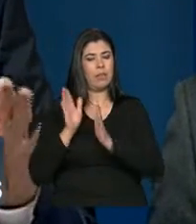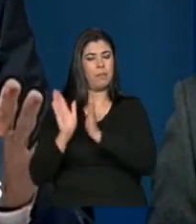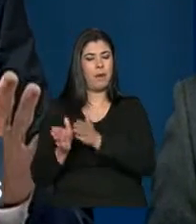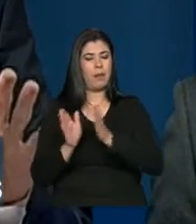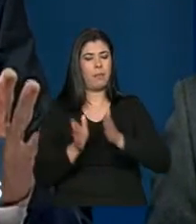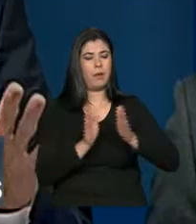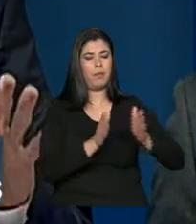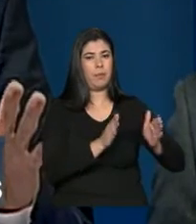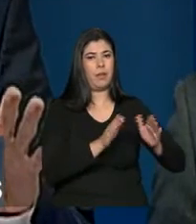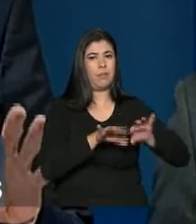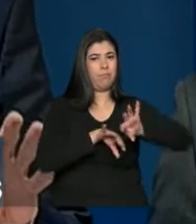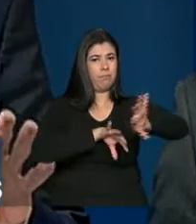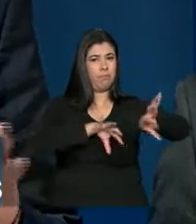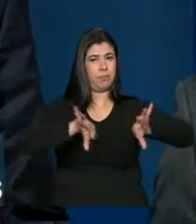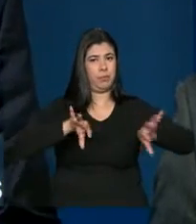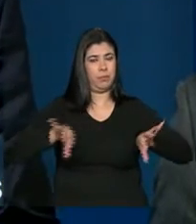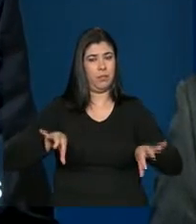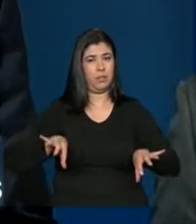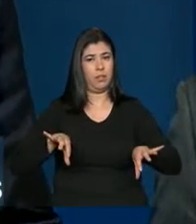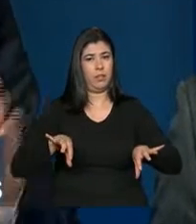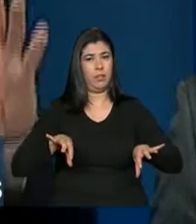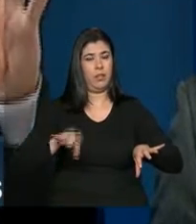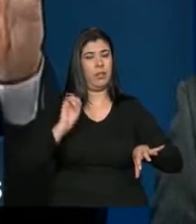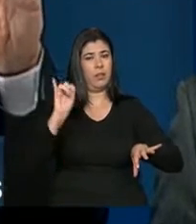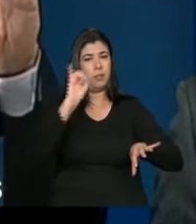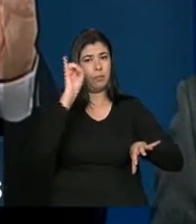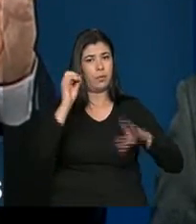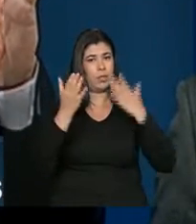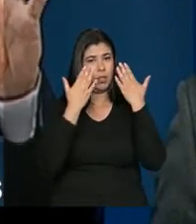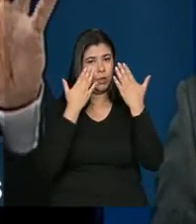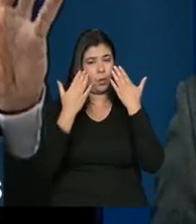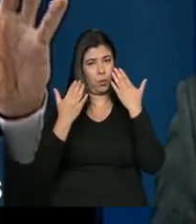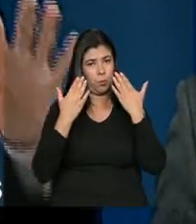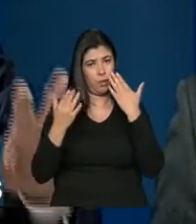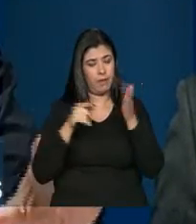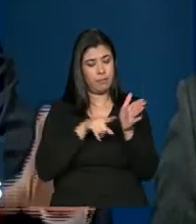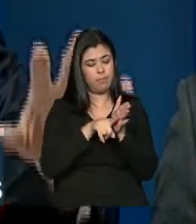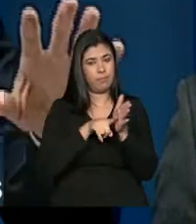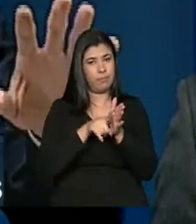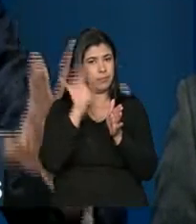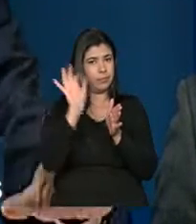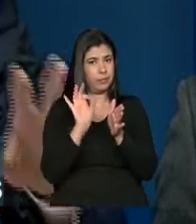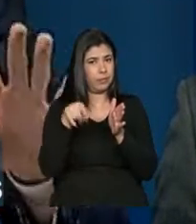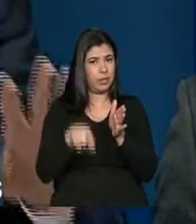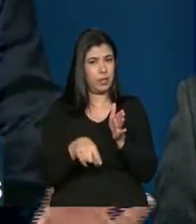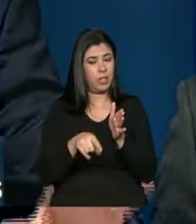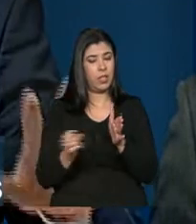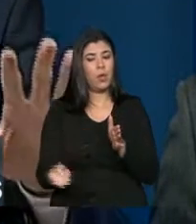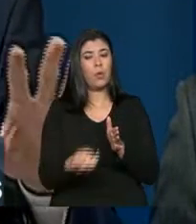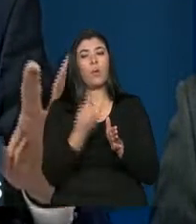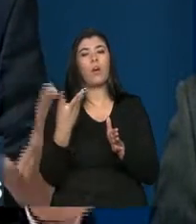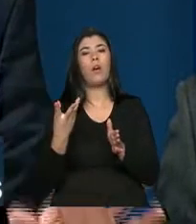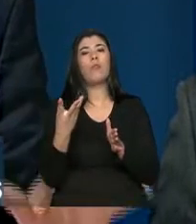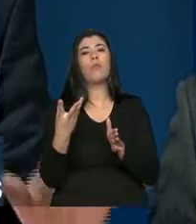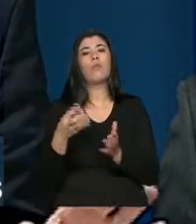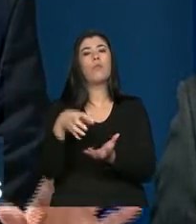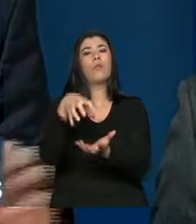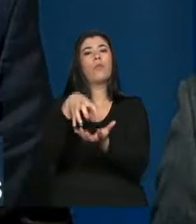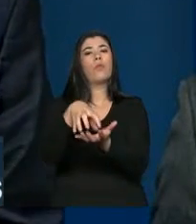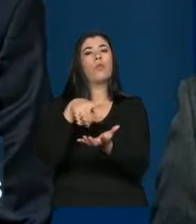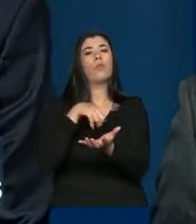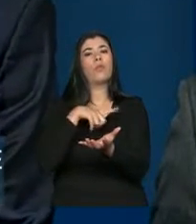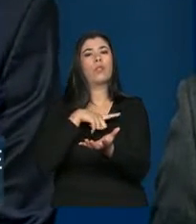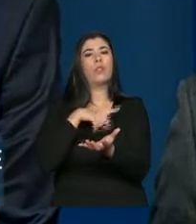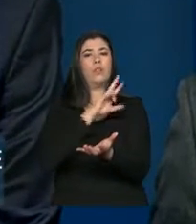de forma compartimentada. É importante vê-los a partir do órgão que produziu aquela